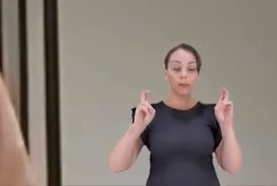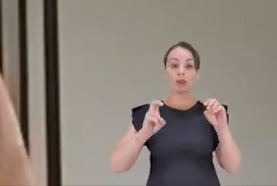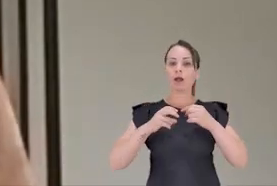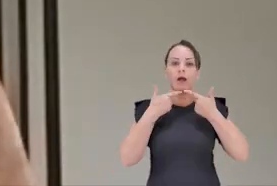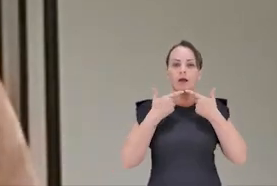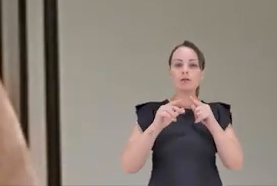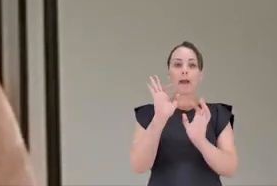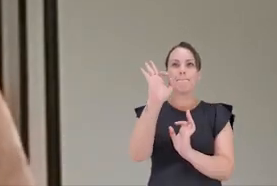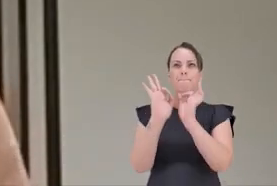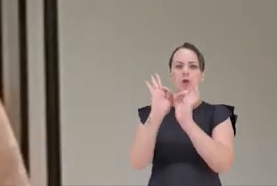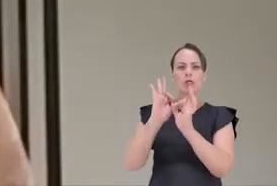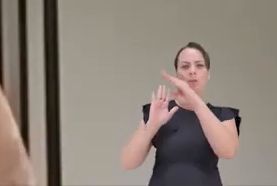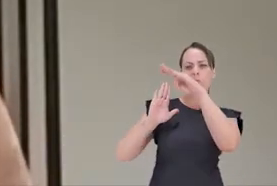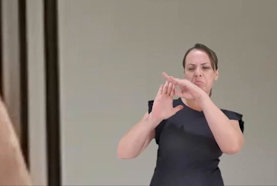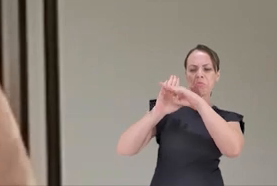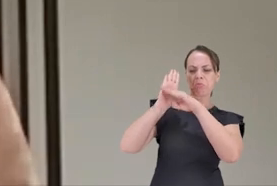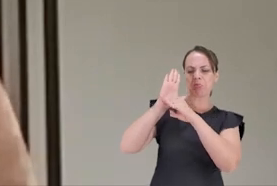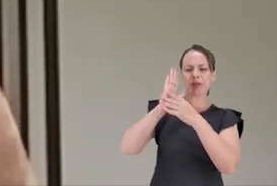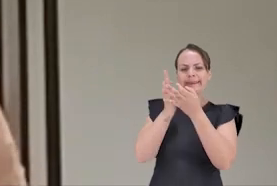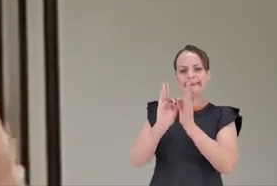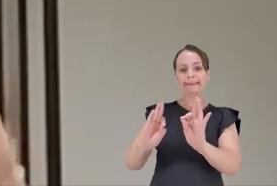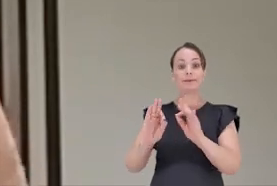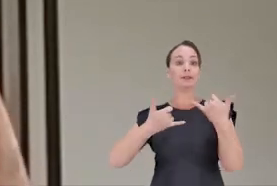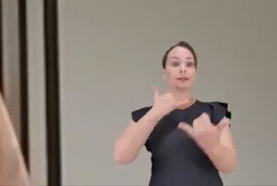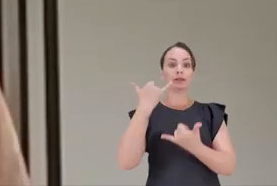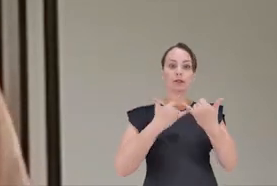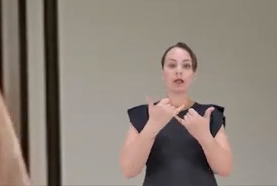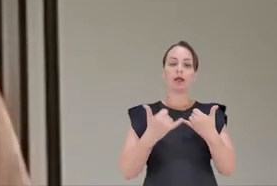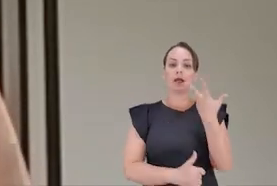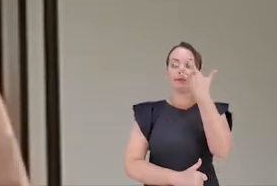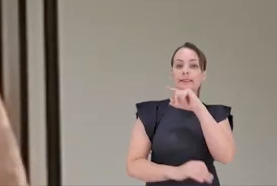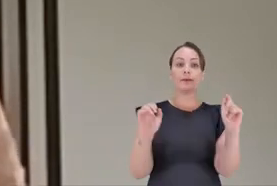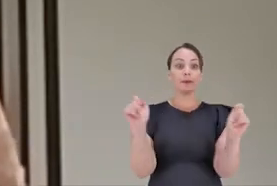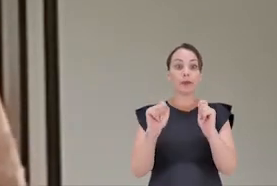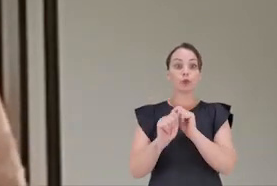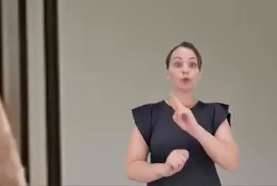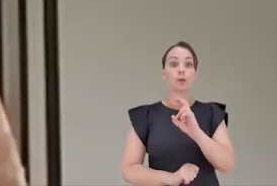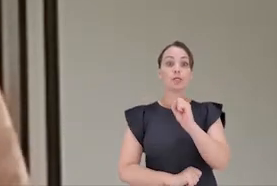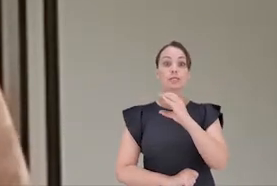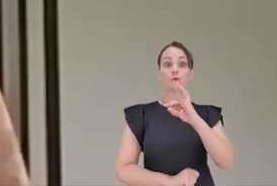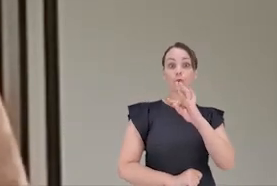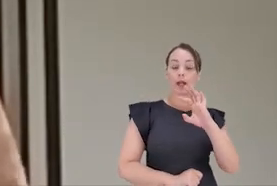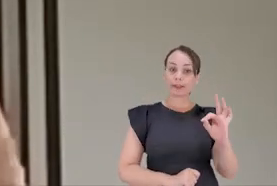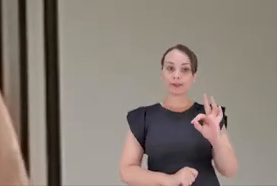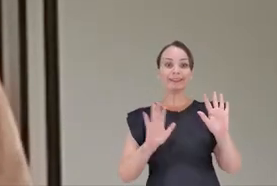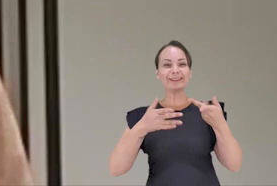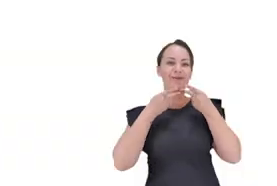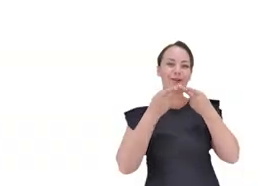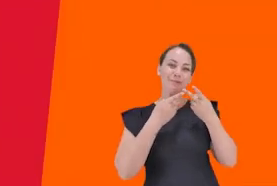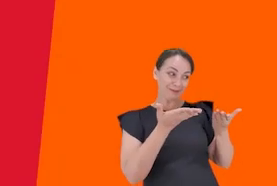linguagem de programação muito simples, lúdica e que as crianças adoram, chamada Scratch. Bom, já falei demais, roda aí, Will!